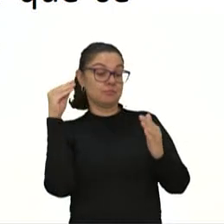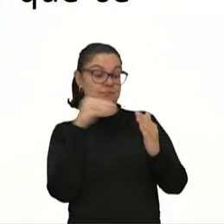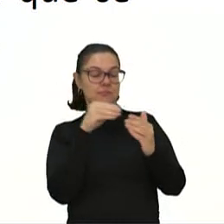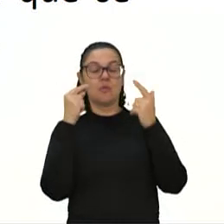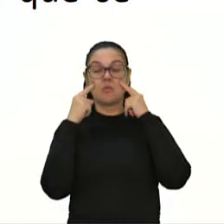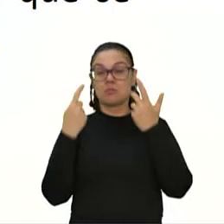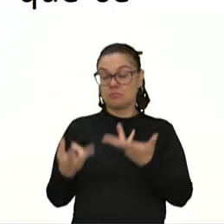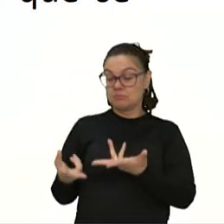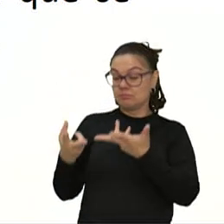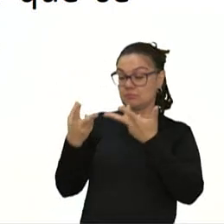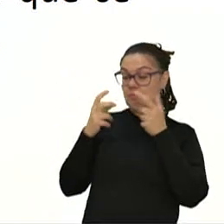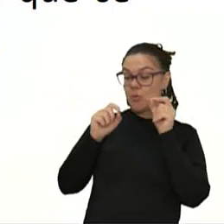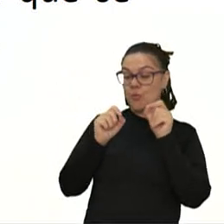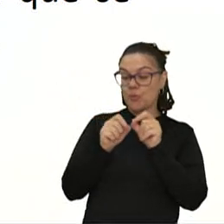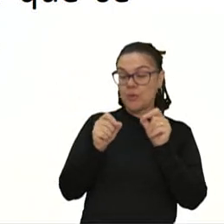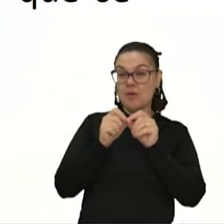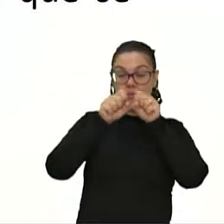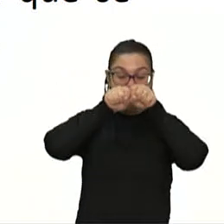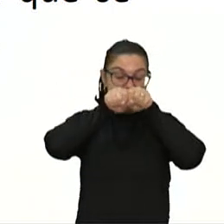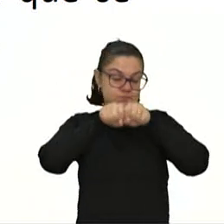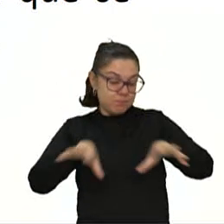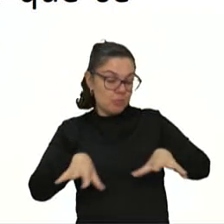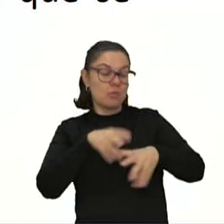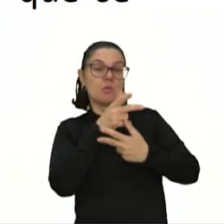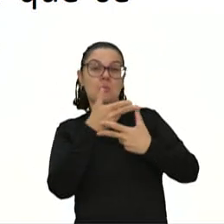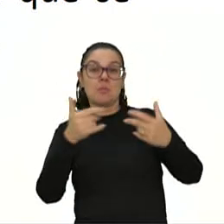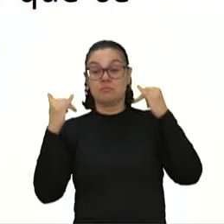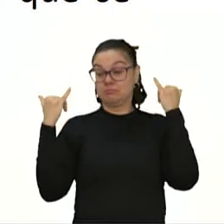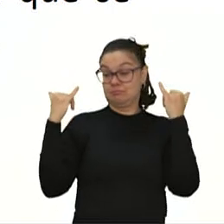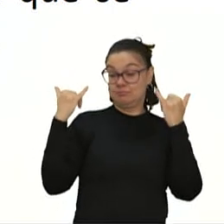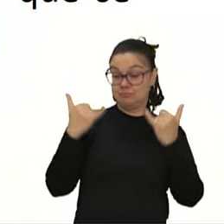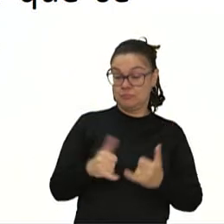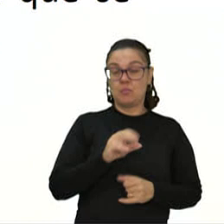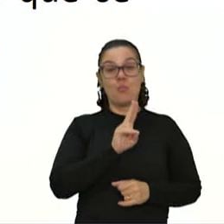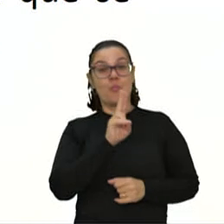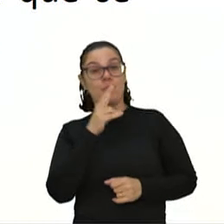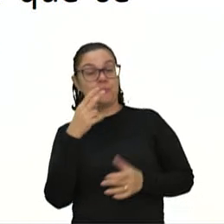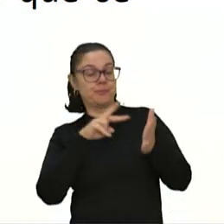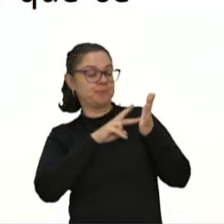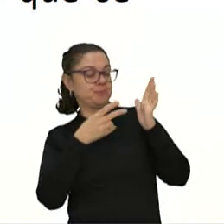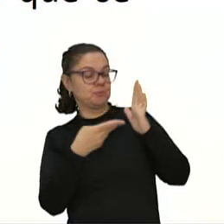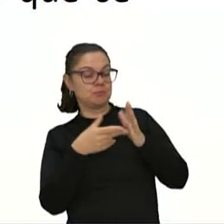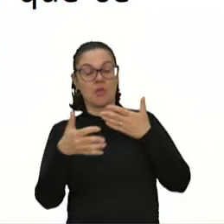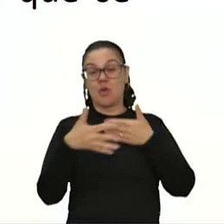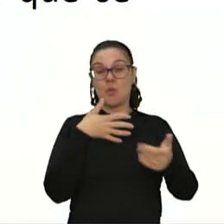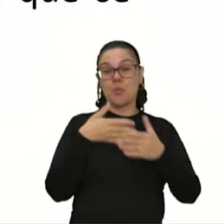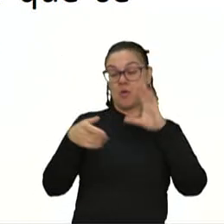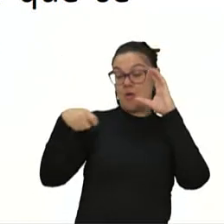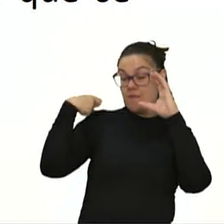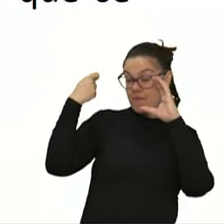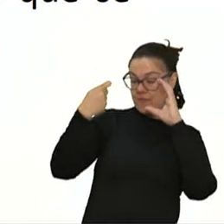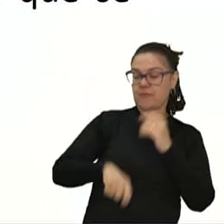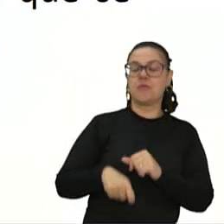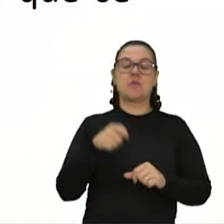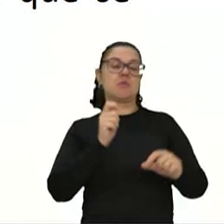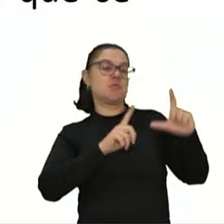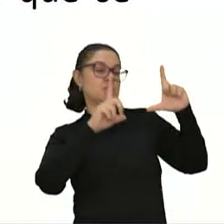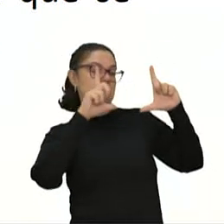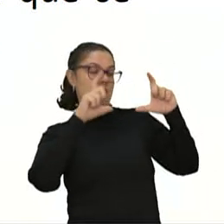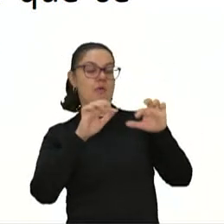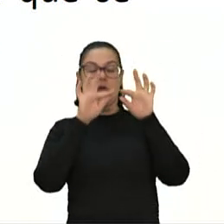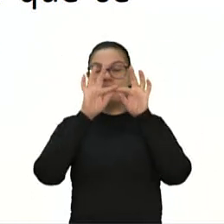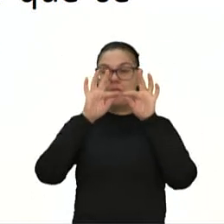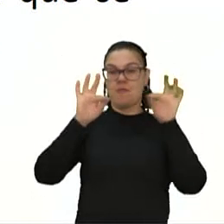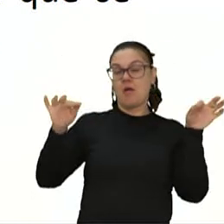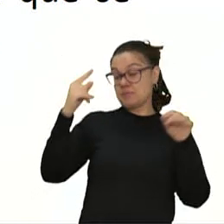Ele refere-se ao fenômeno de viralização de uma informação, ou seja, qualquer vídeo, imagem, uma